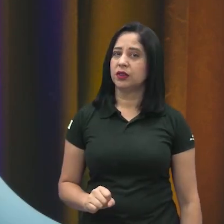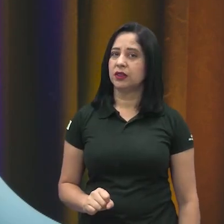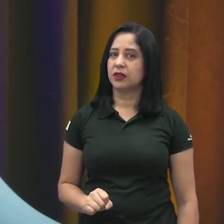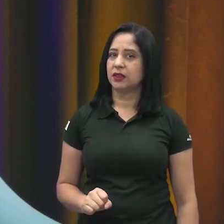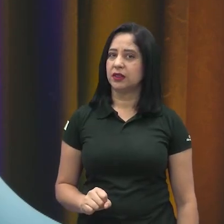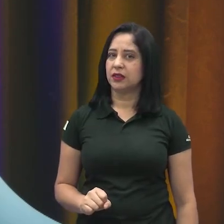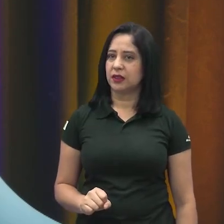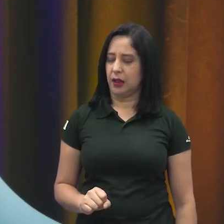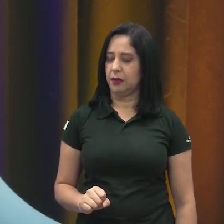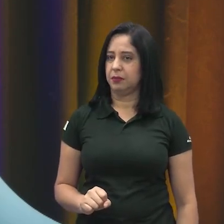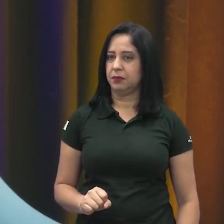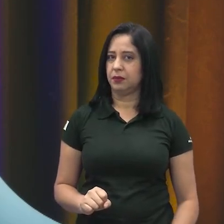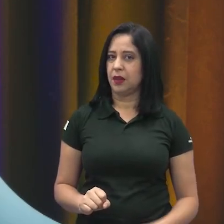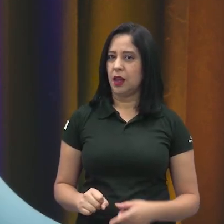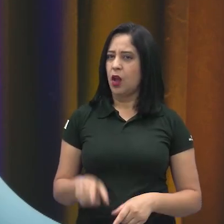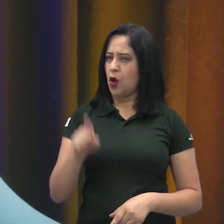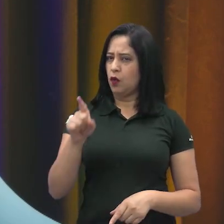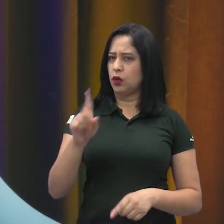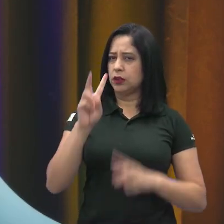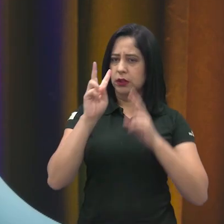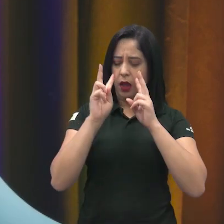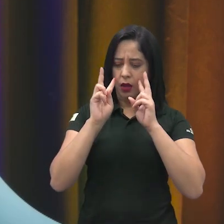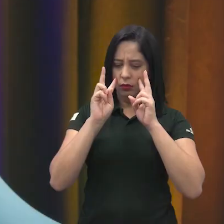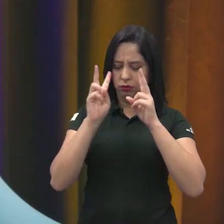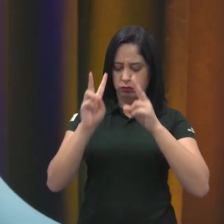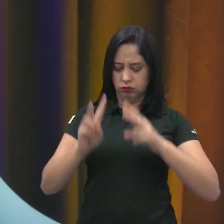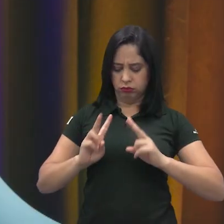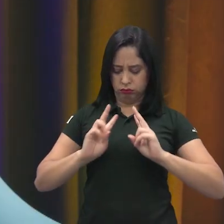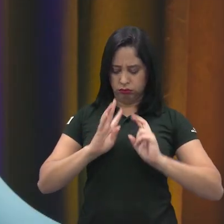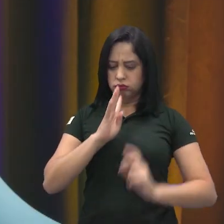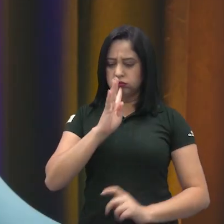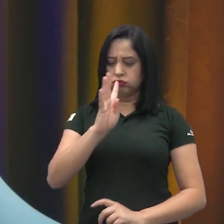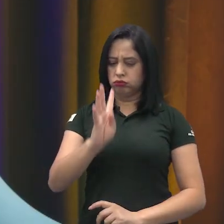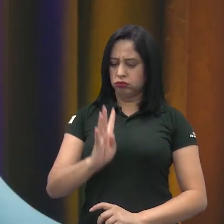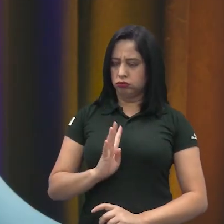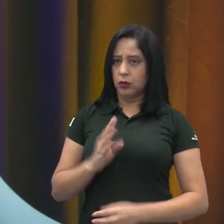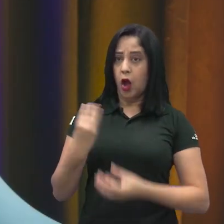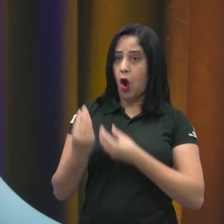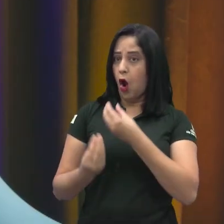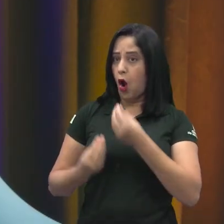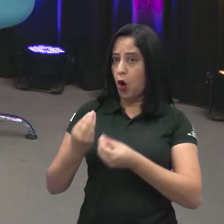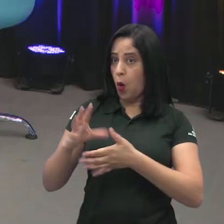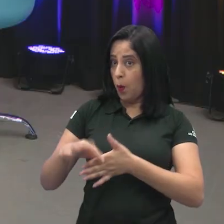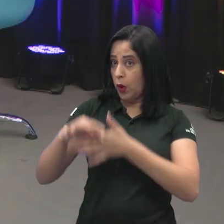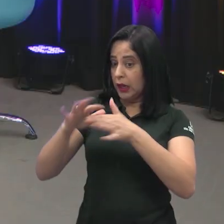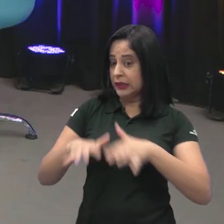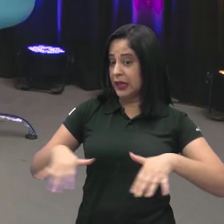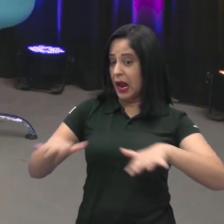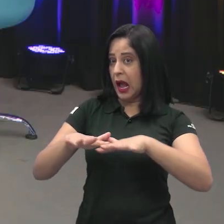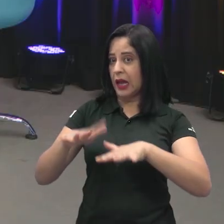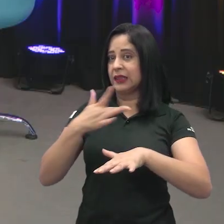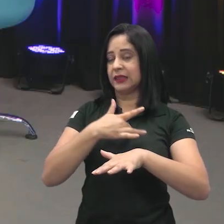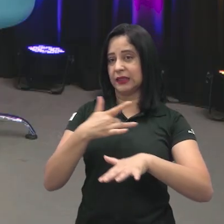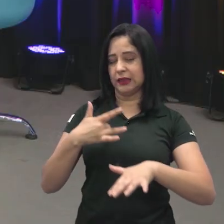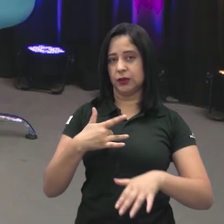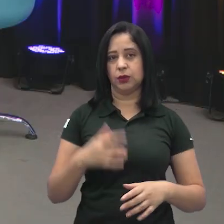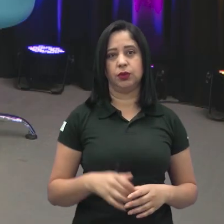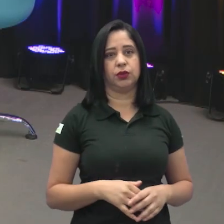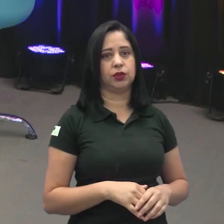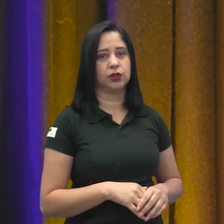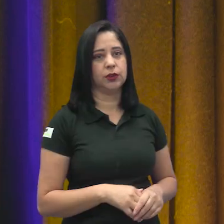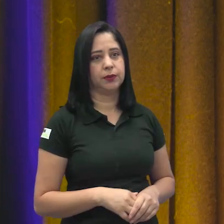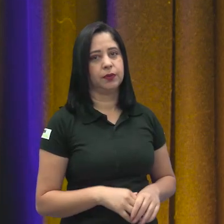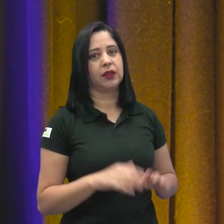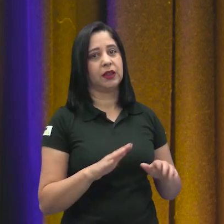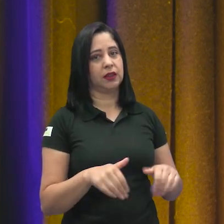autoconhecimento moldou sua decisão de liderar a área da saúde em São José dos Campos? Bom, primeiro realmente é uma questão